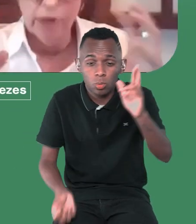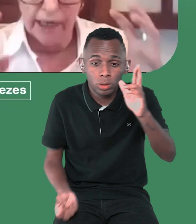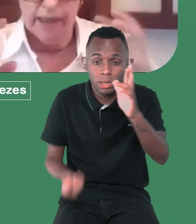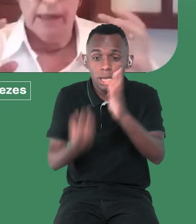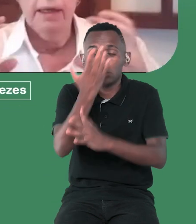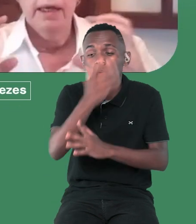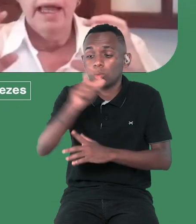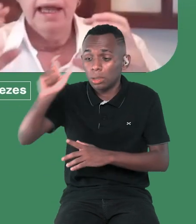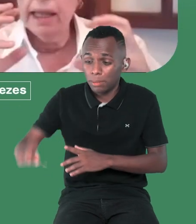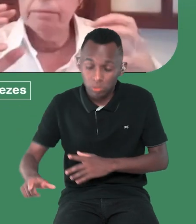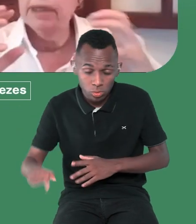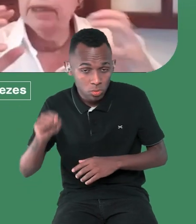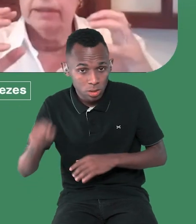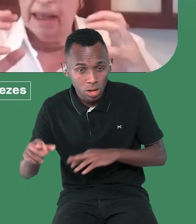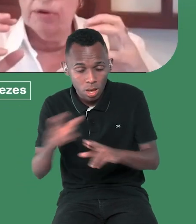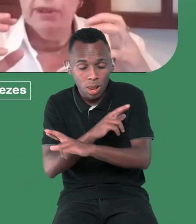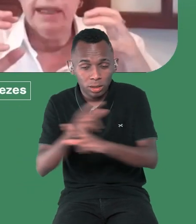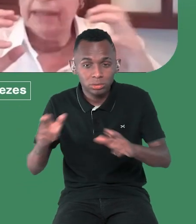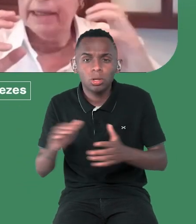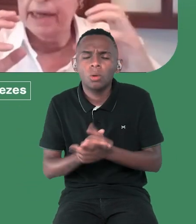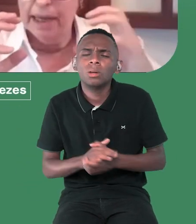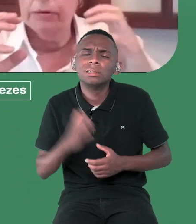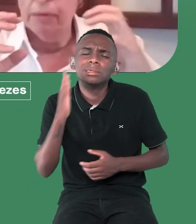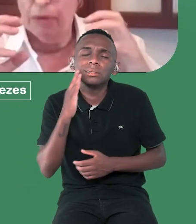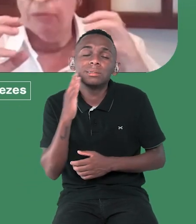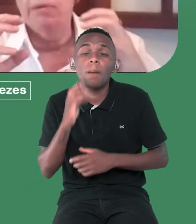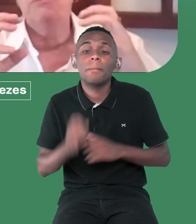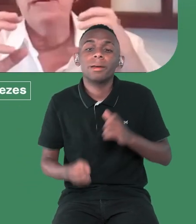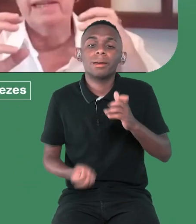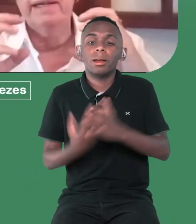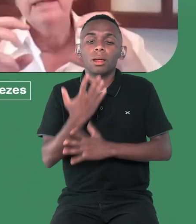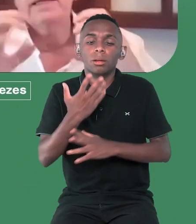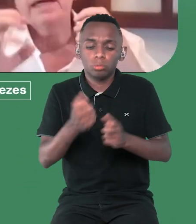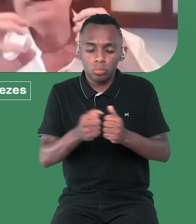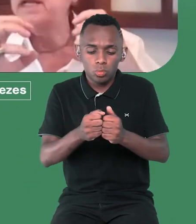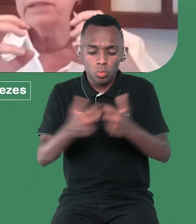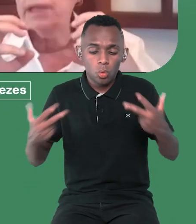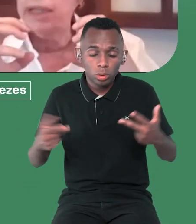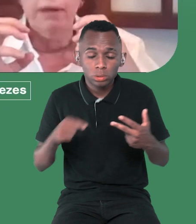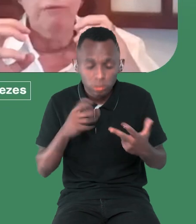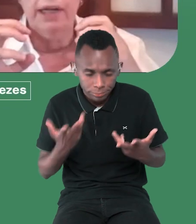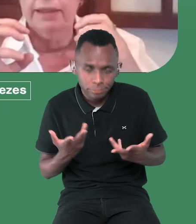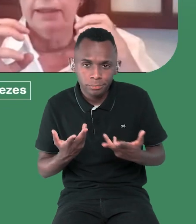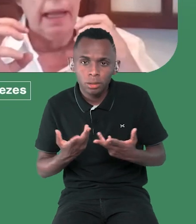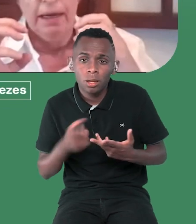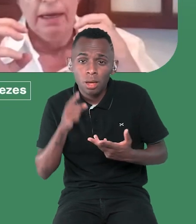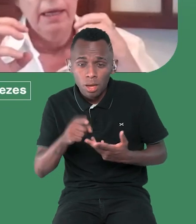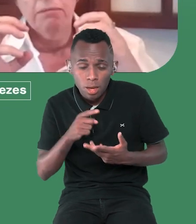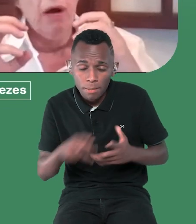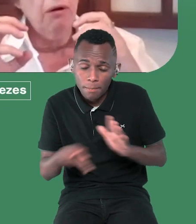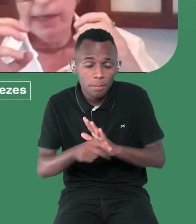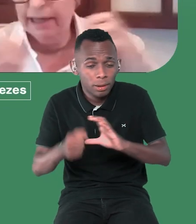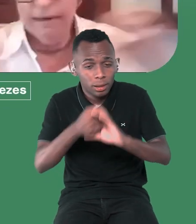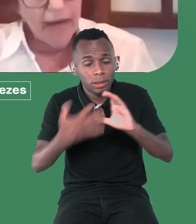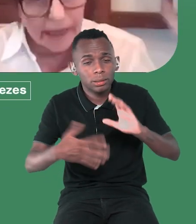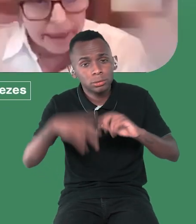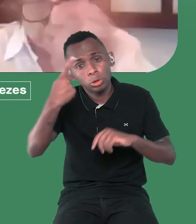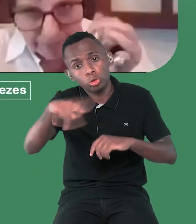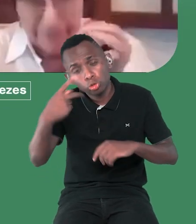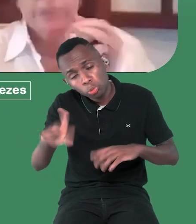esse casamento, né, da palavra com a imagem, eu acredito nisso